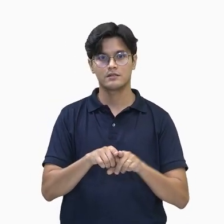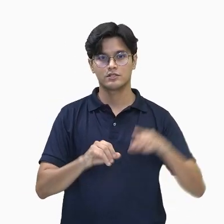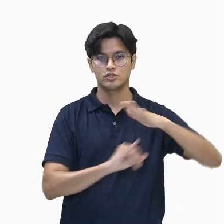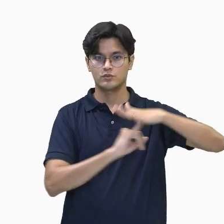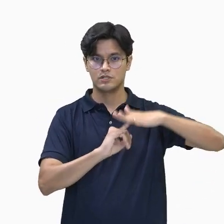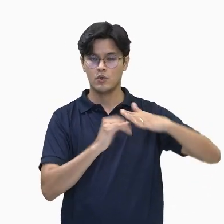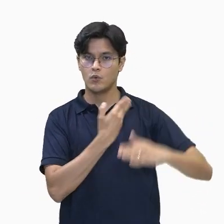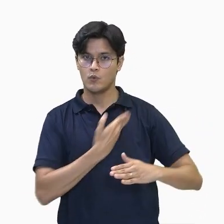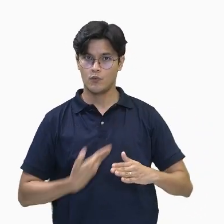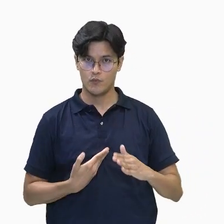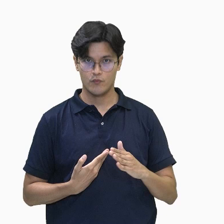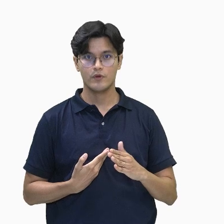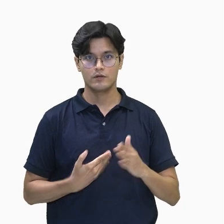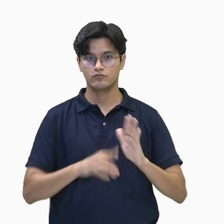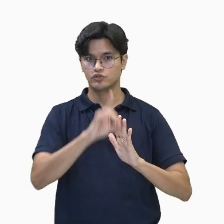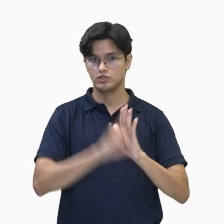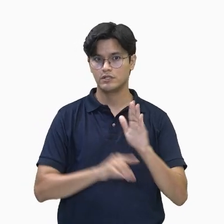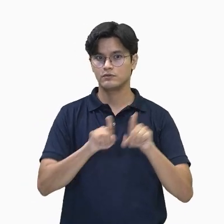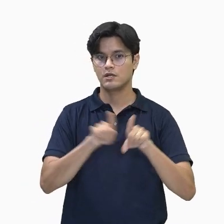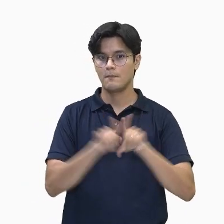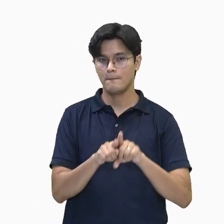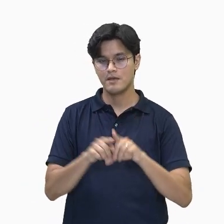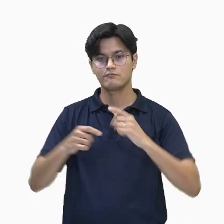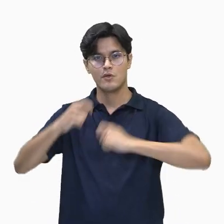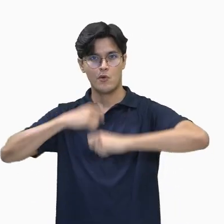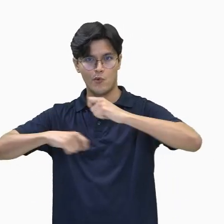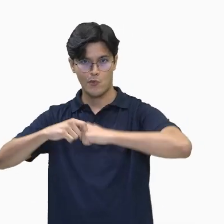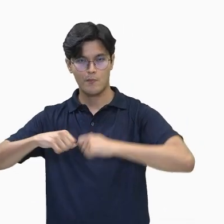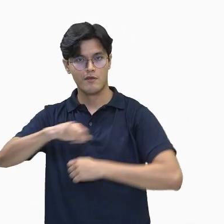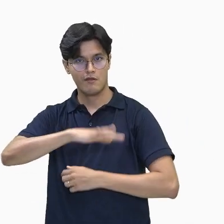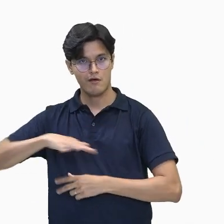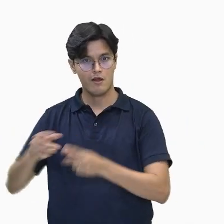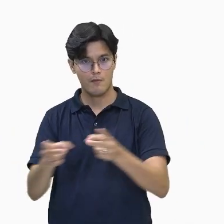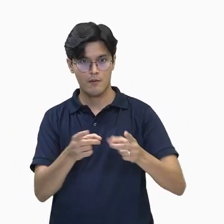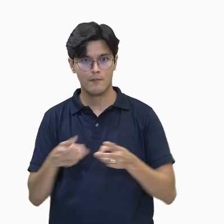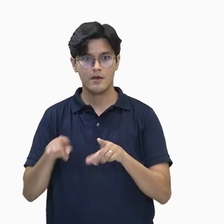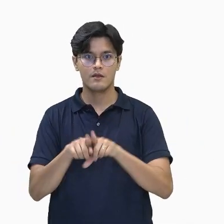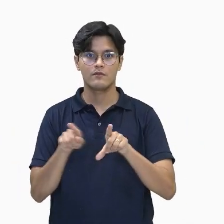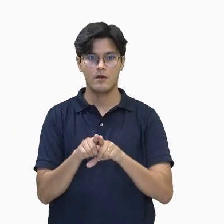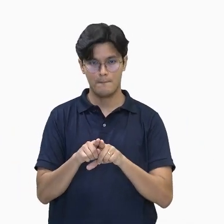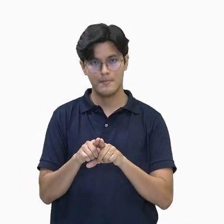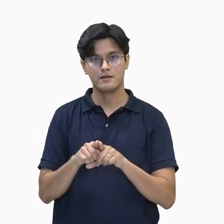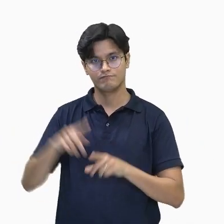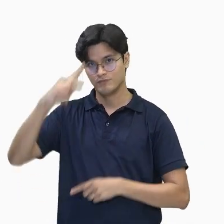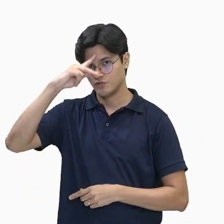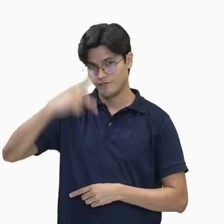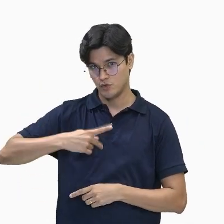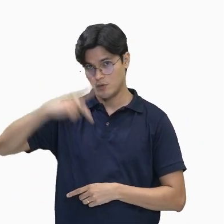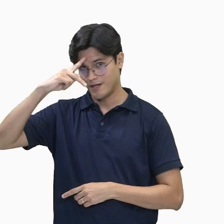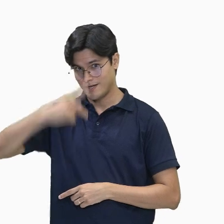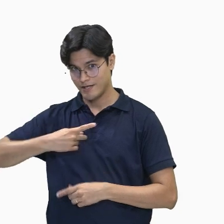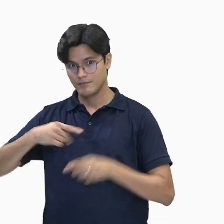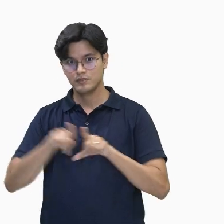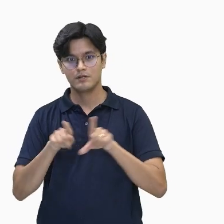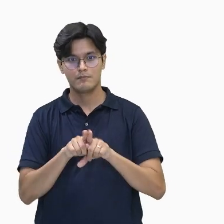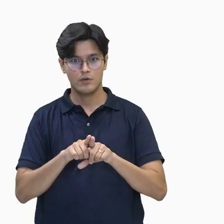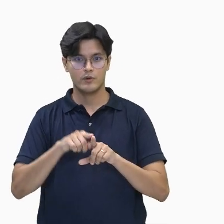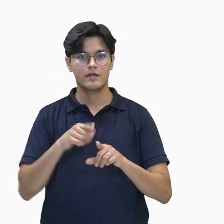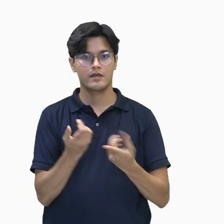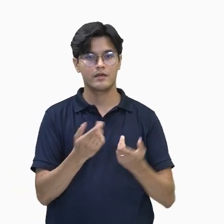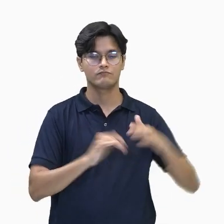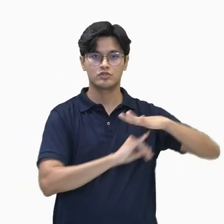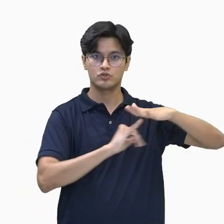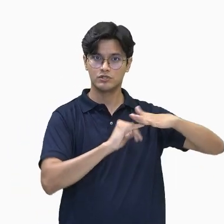né, individualismo, separação entre Estado e sociedade, né? Então, as principais características. Agora vamos